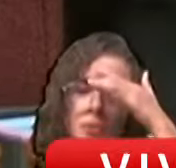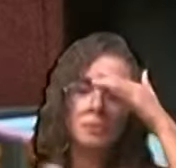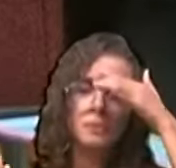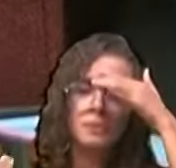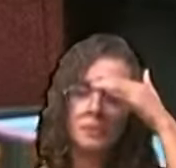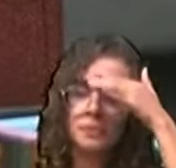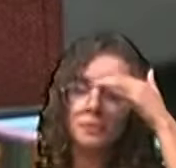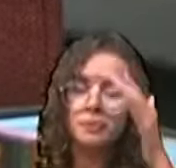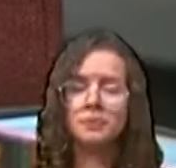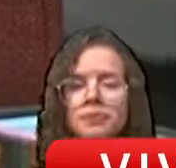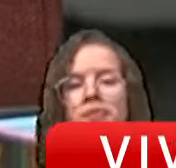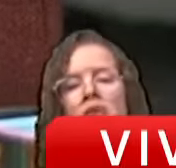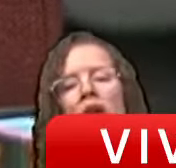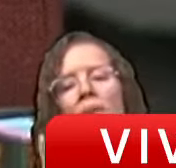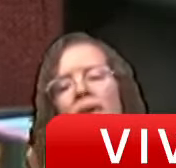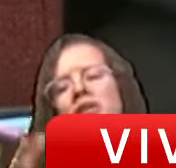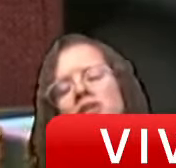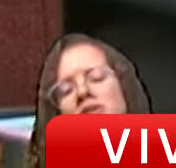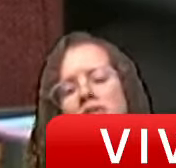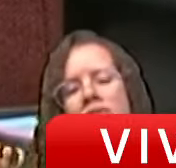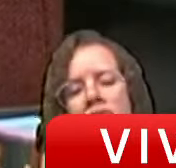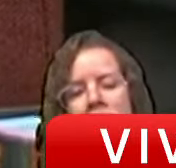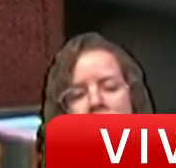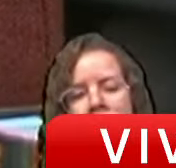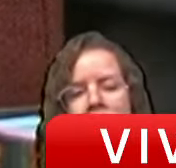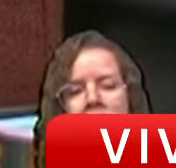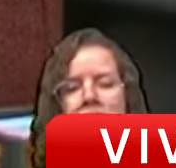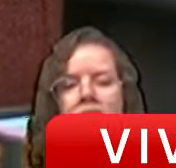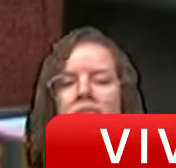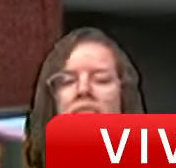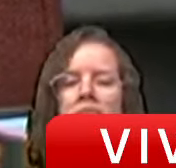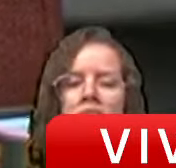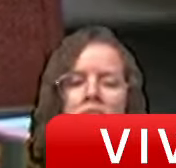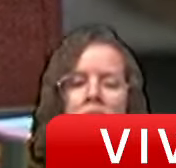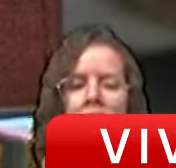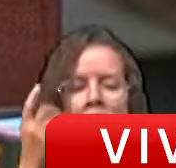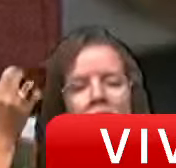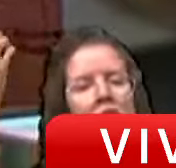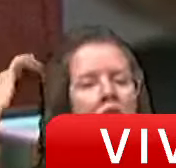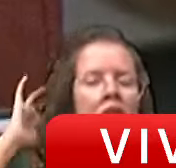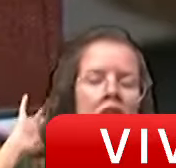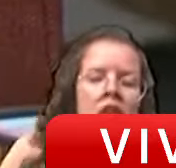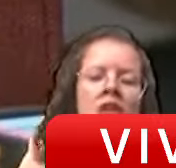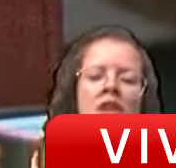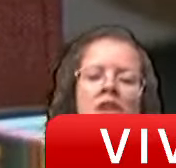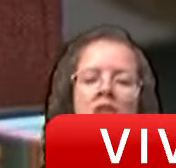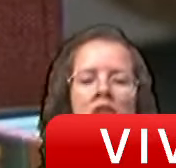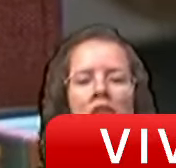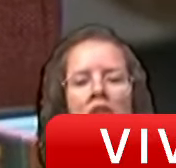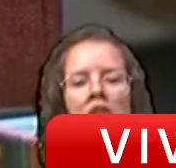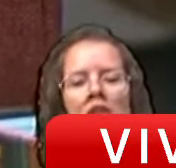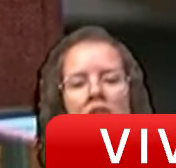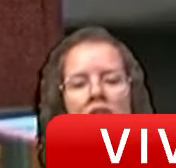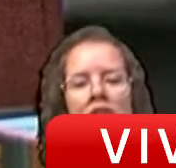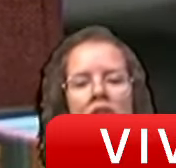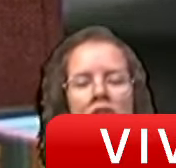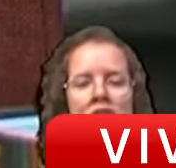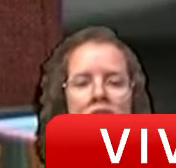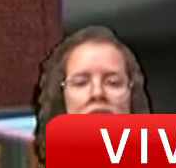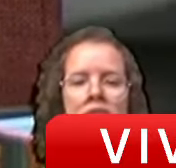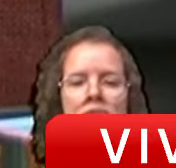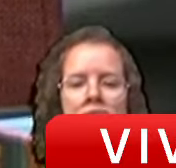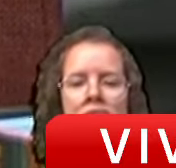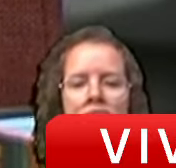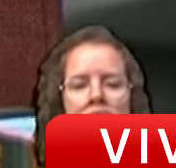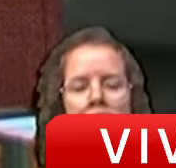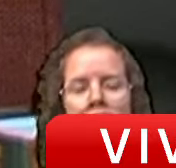vossa excelência descreve que havia entre as notas com as providências um a